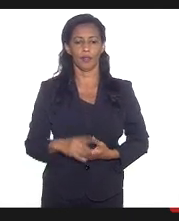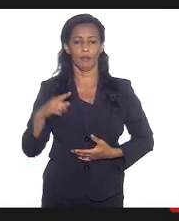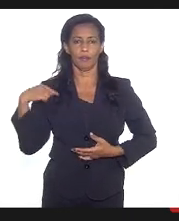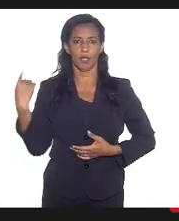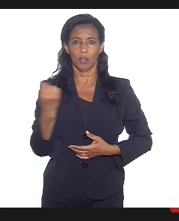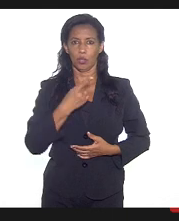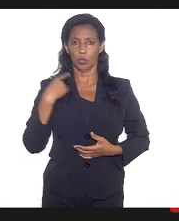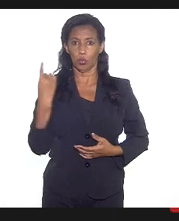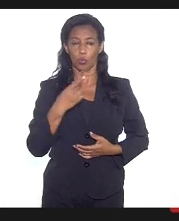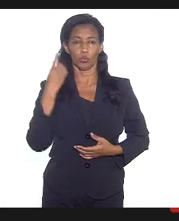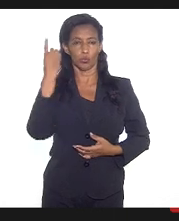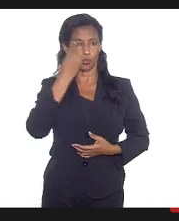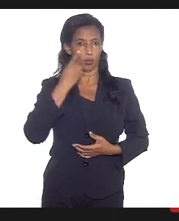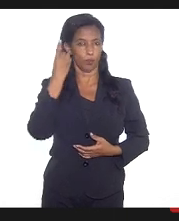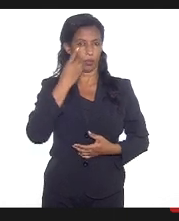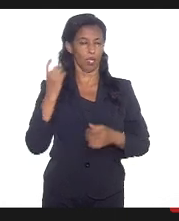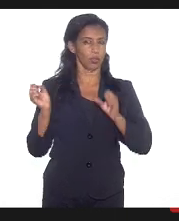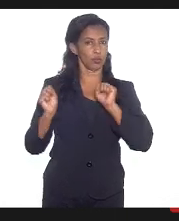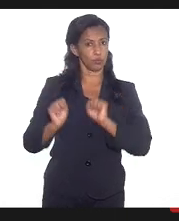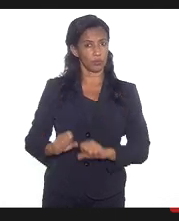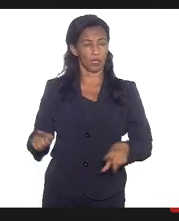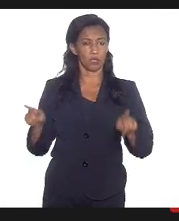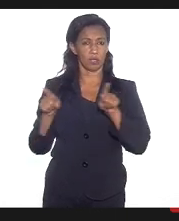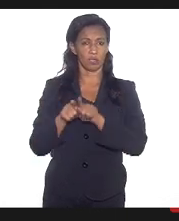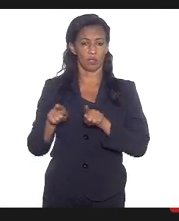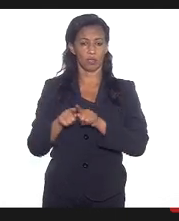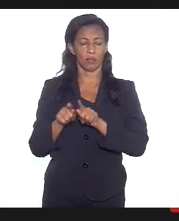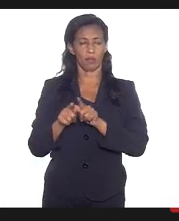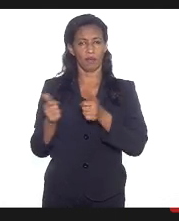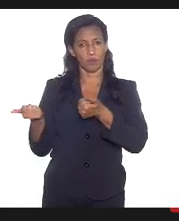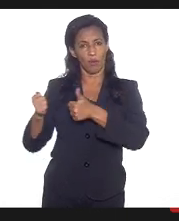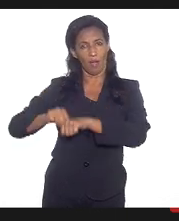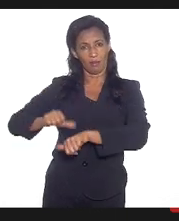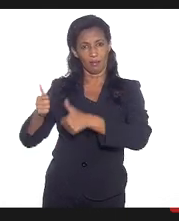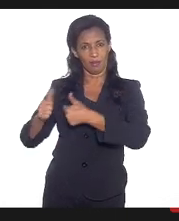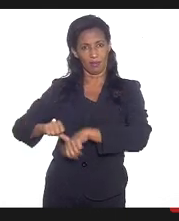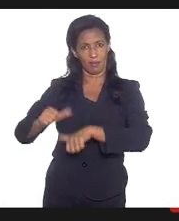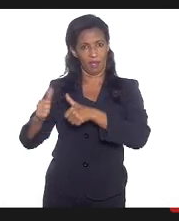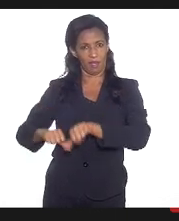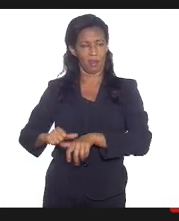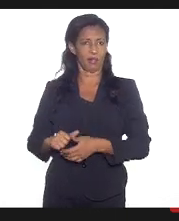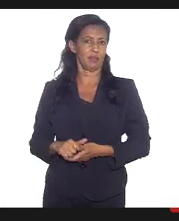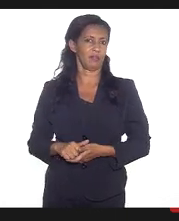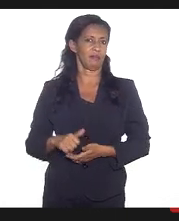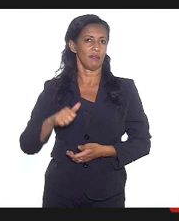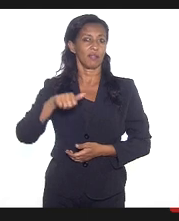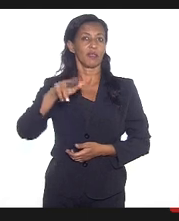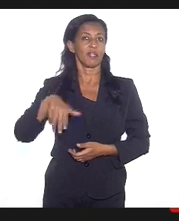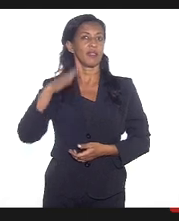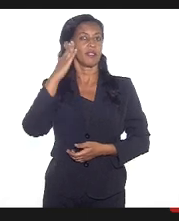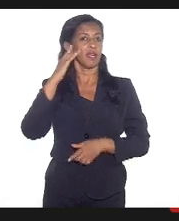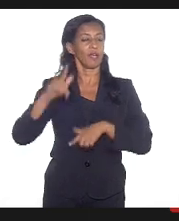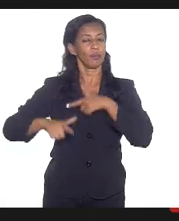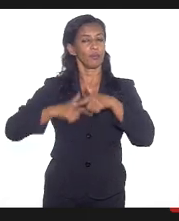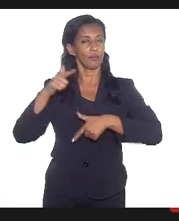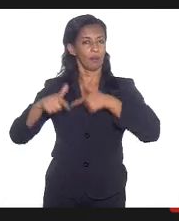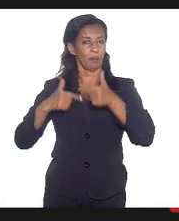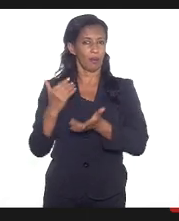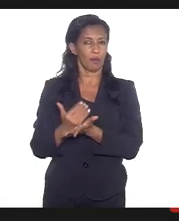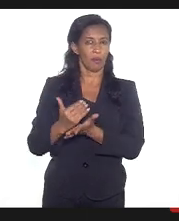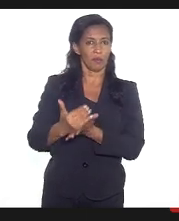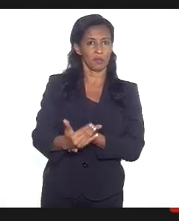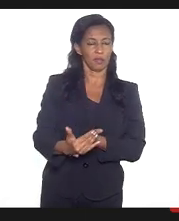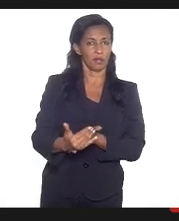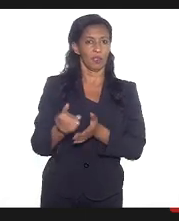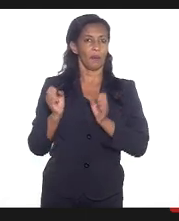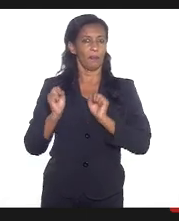os deputados pudessem também estar fazendo uma análise e, quem sabe, o trabalho que eu iniciei possa